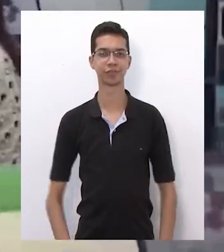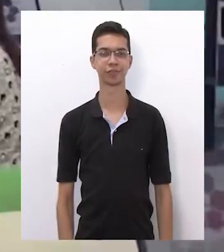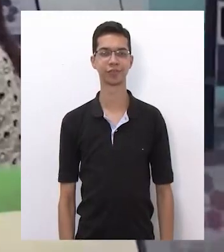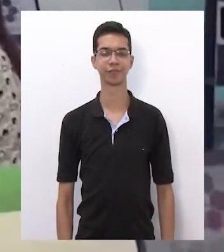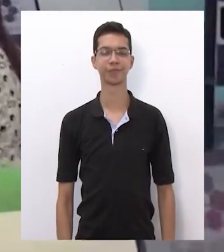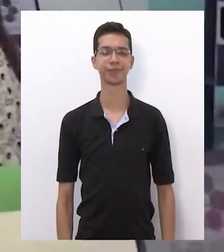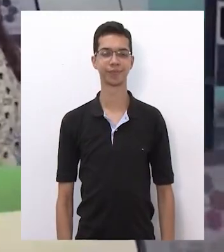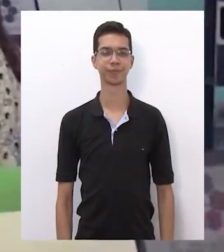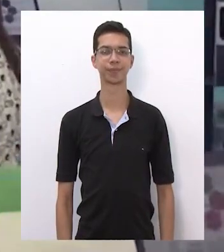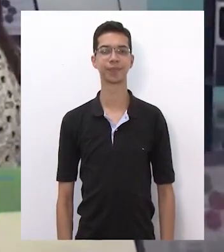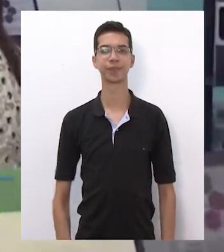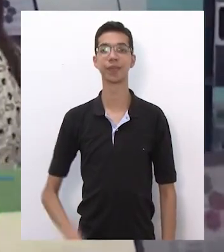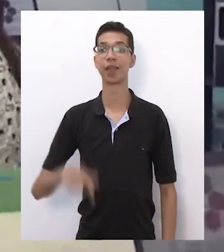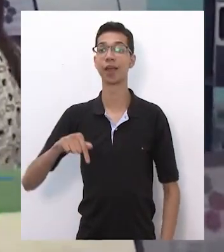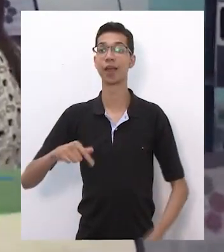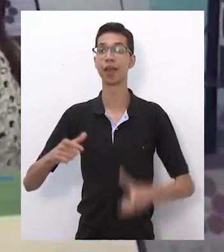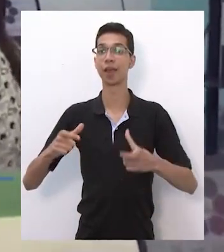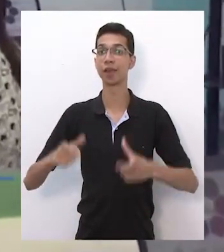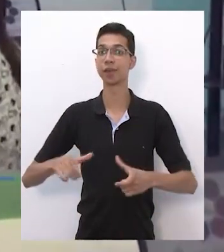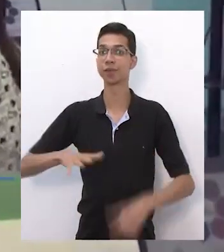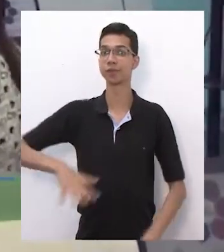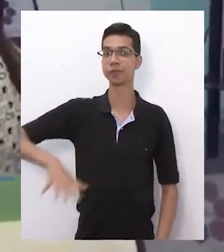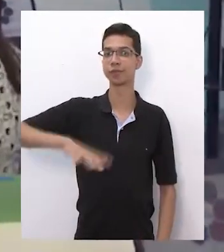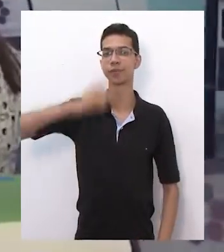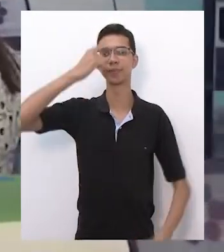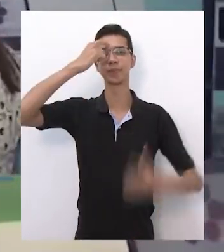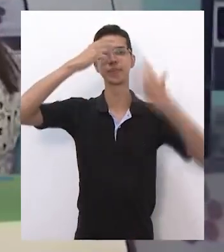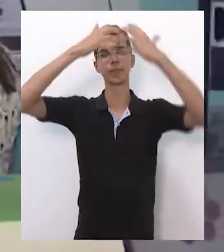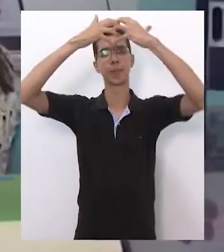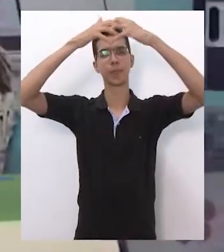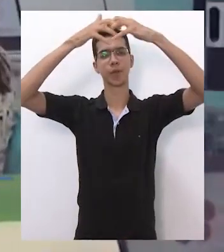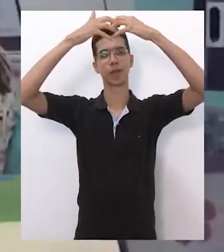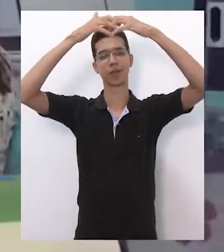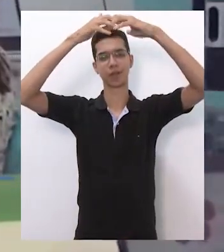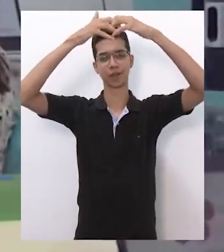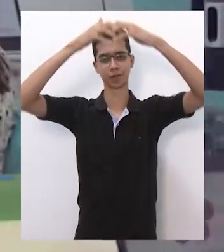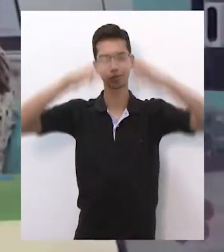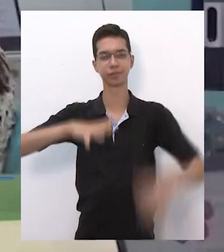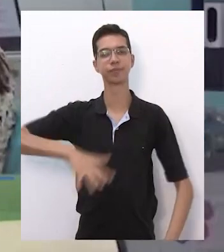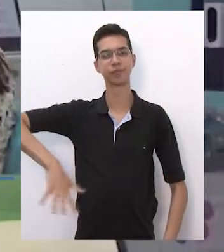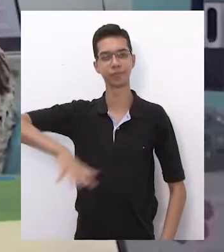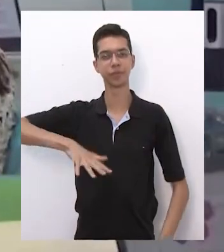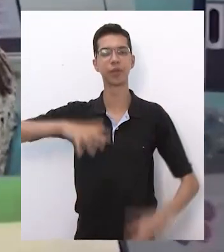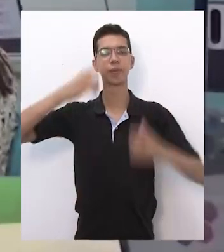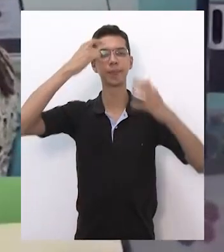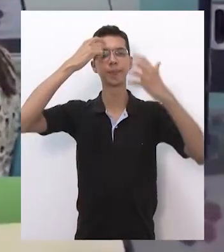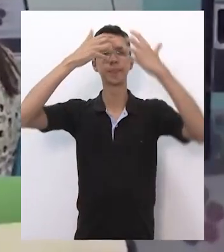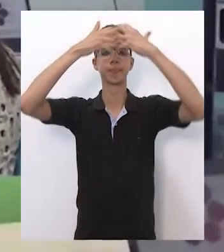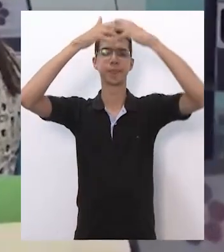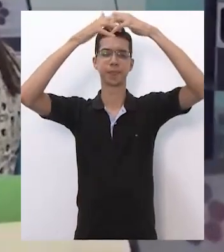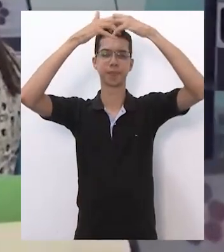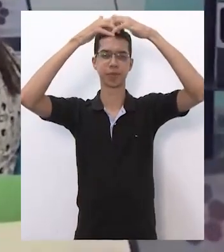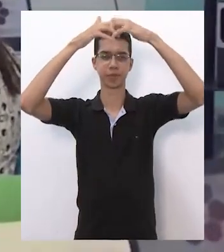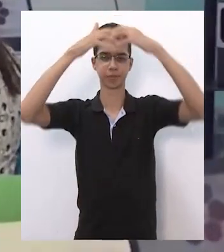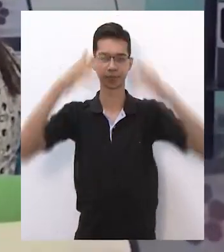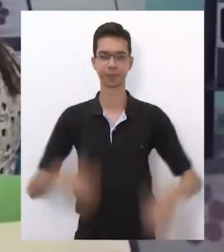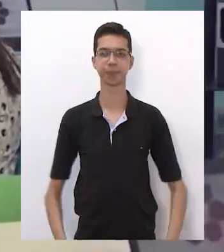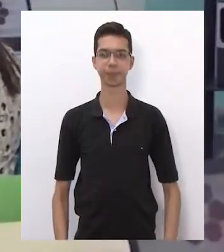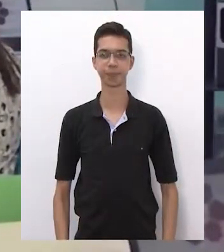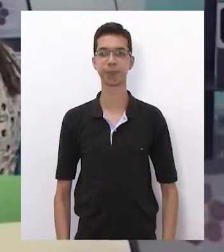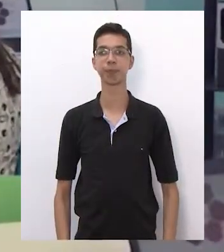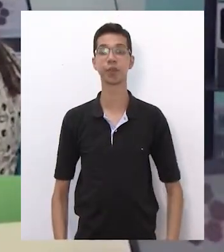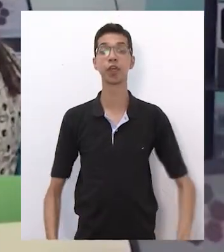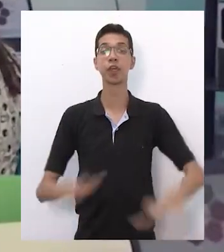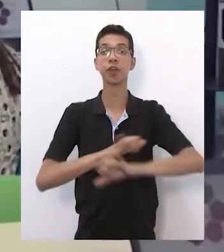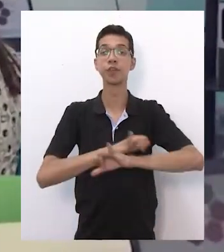E aqui é um espaço para pensar. Esse espaço aqui é um espaço para pensar. Tá? É um espaço que a gente fala que é um espaço de